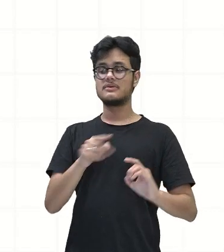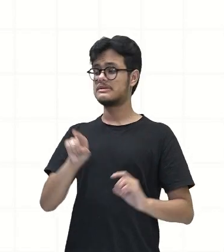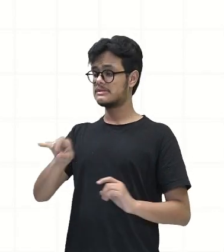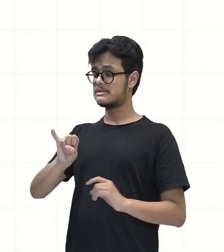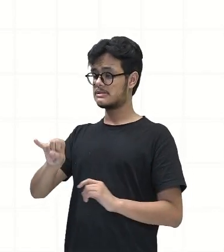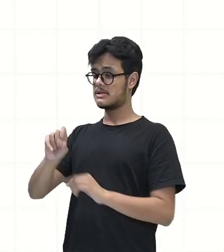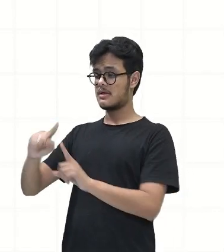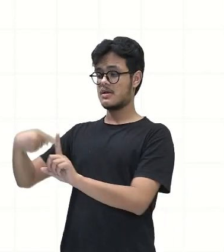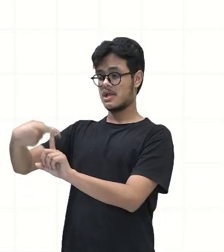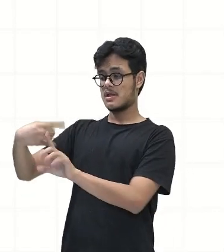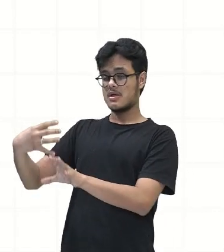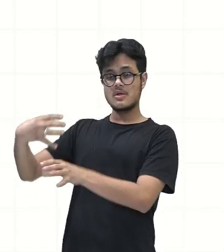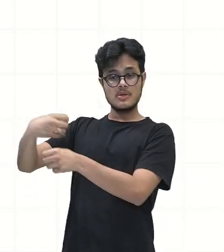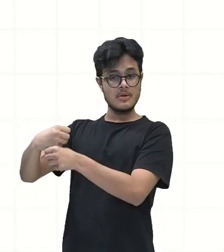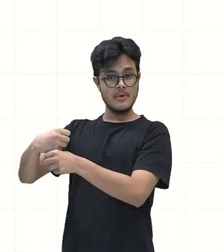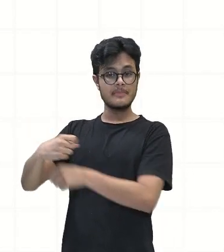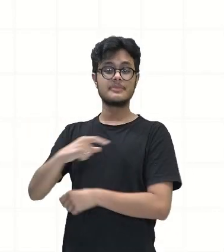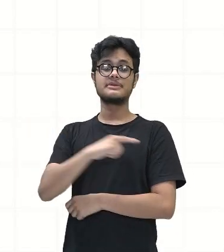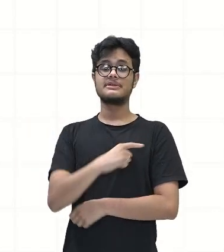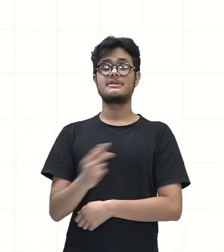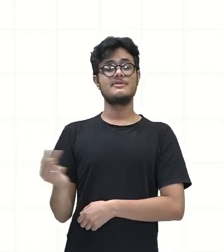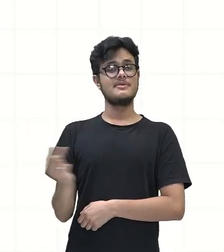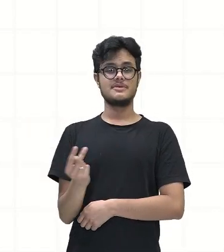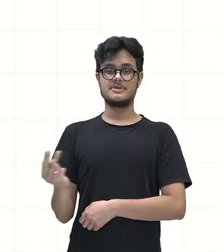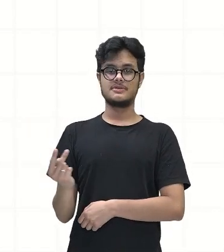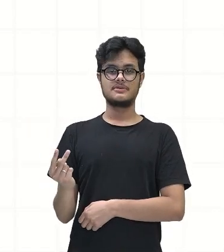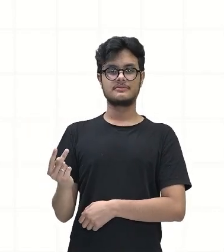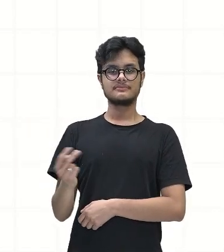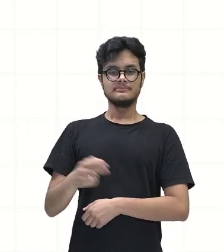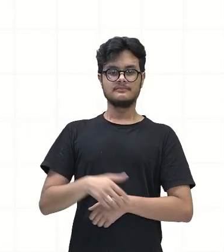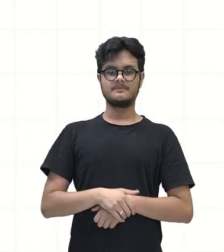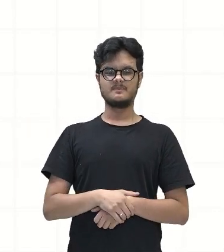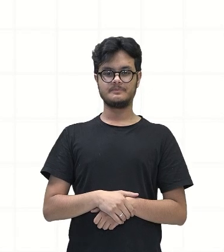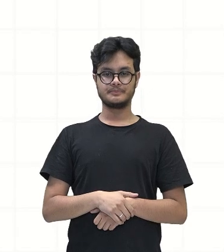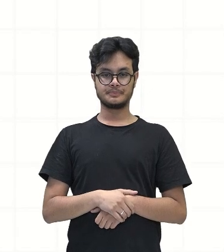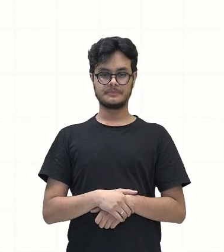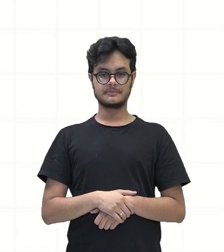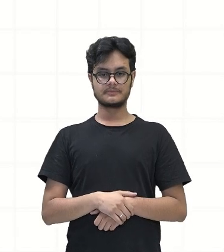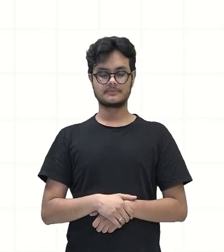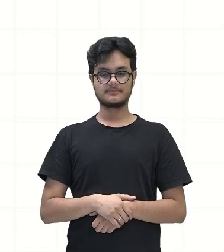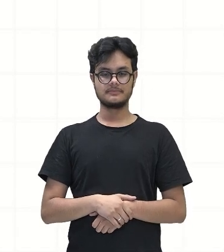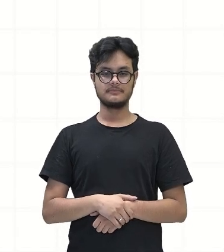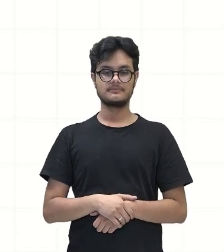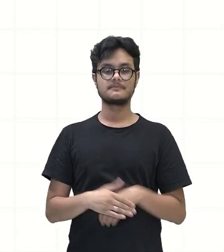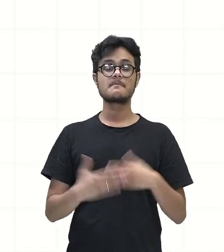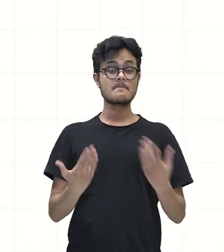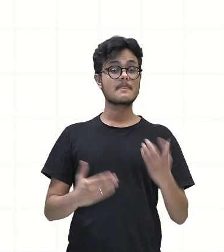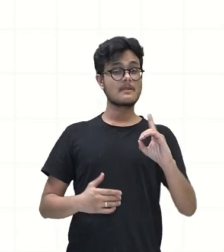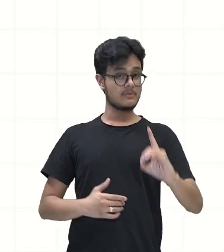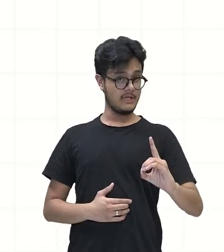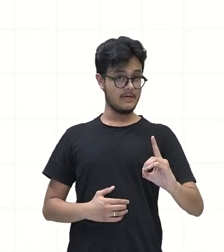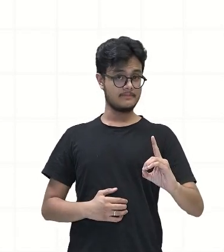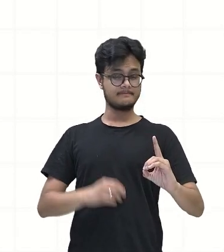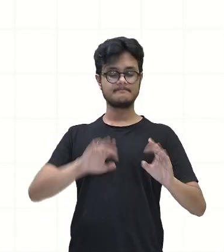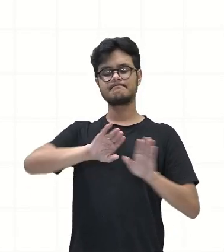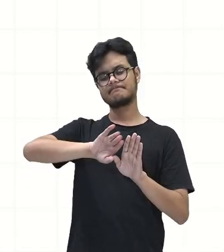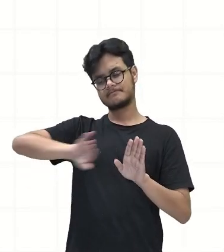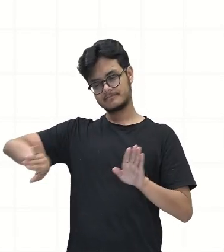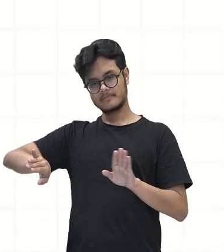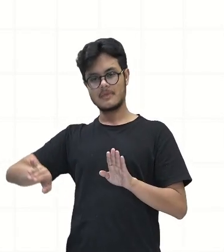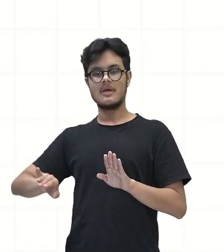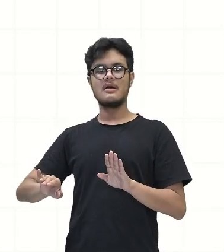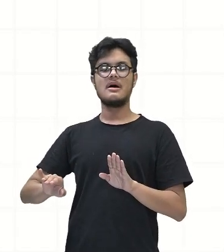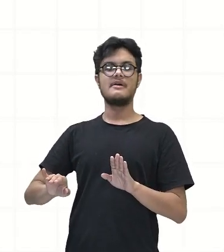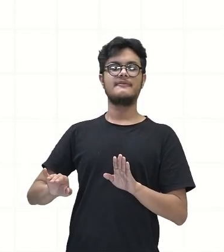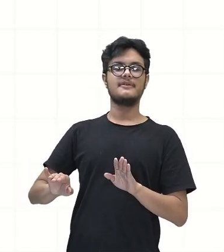esses lados, eu vou ter 2 lados, né? 2 lados ao quadrado. Aí eu tiro a raiz aqui da